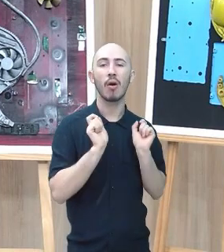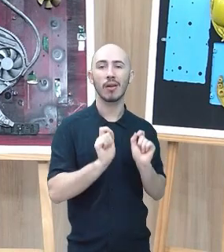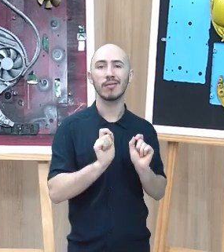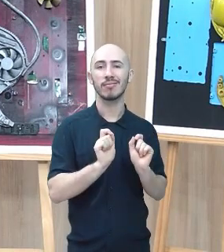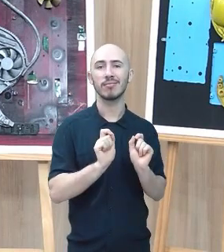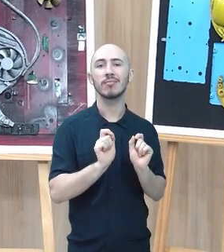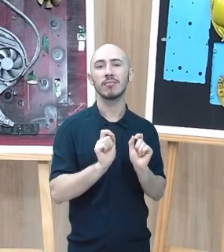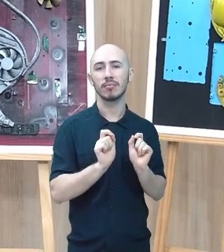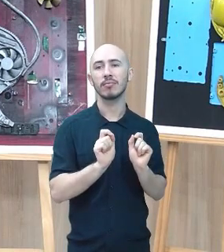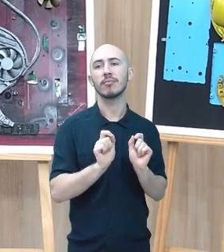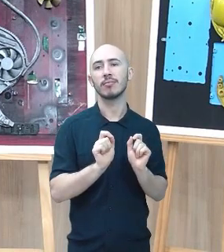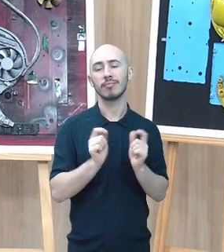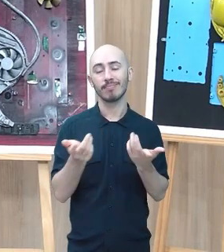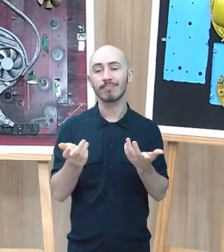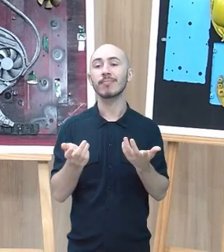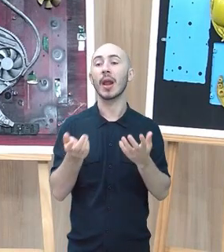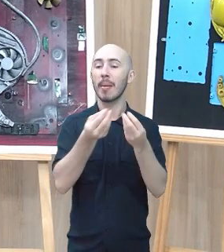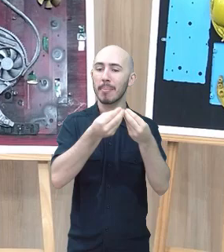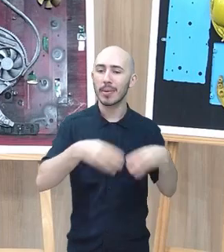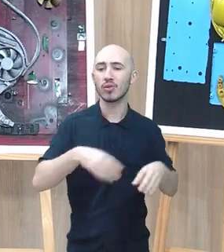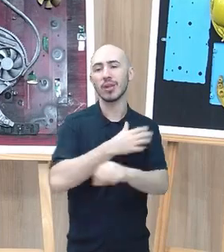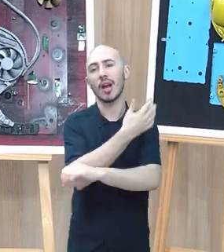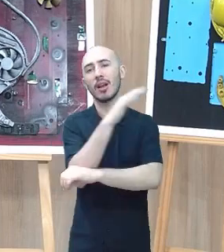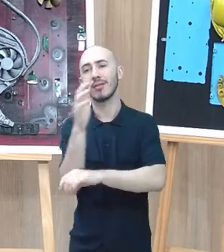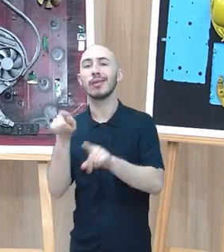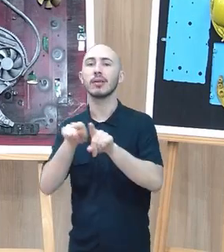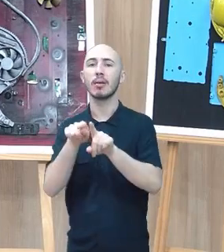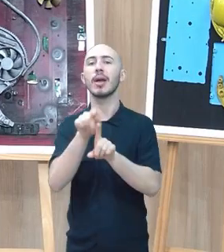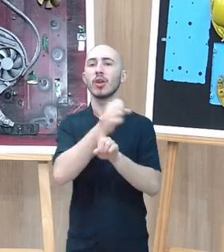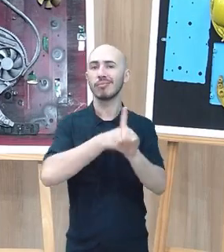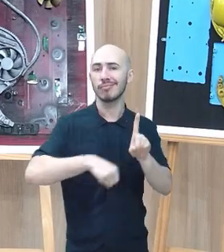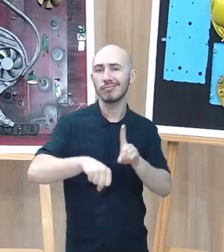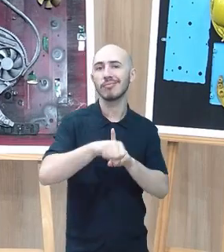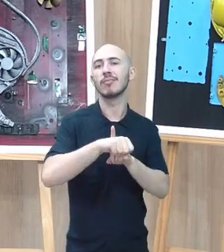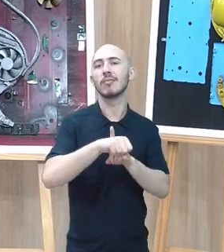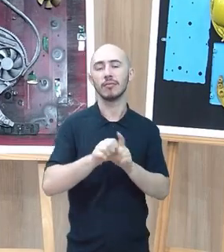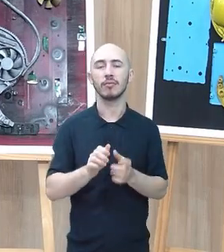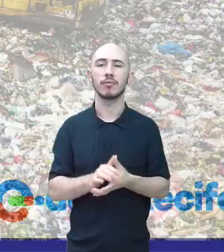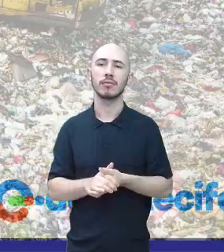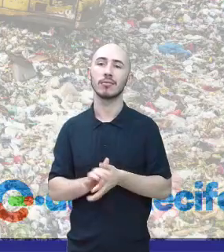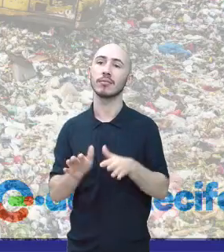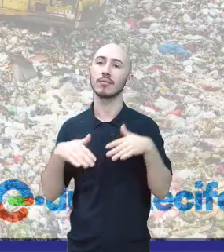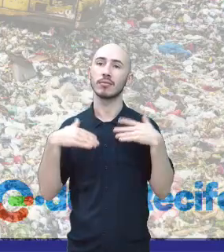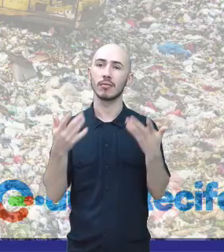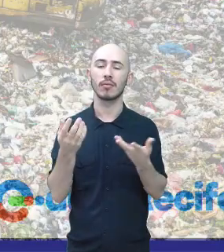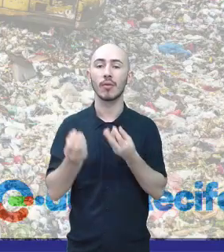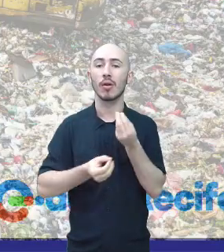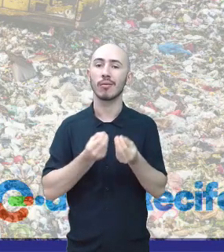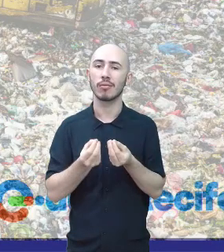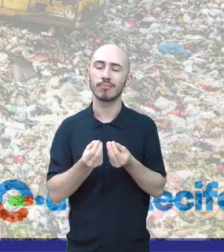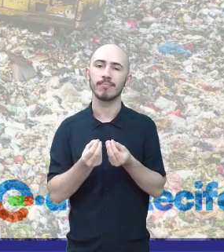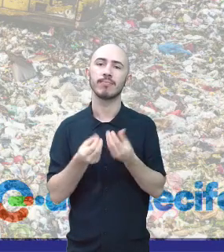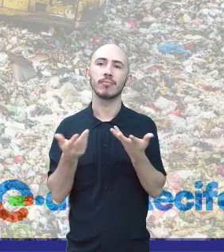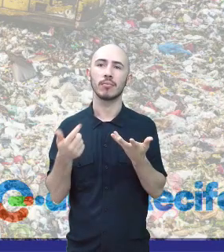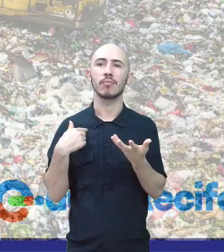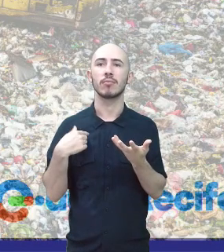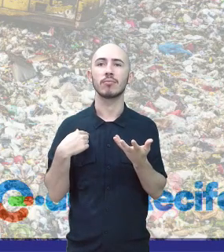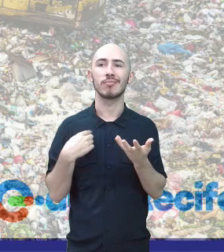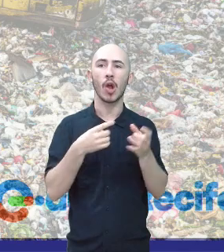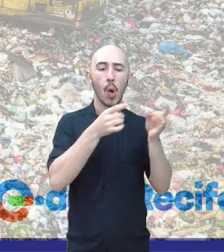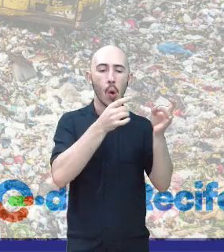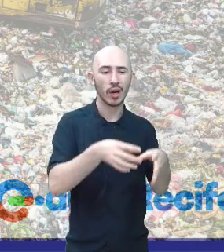né, tanto sociais quanto ambiental, ok? A decomposição do lixo produz chorume,